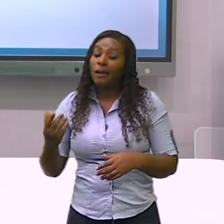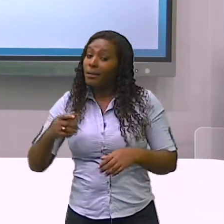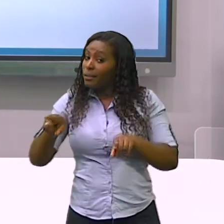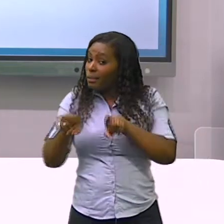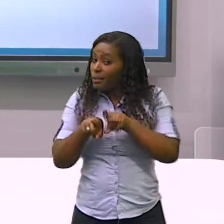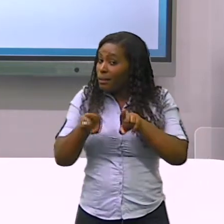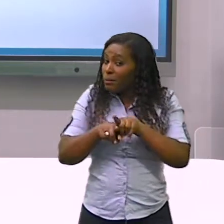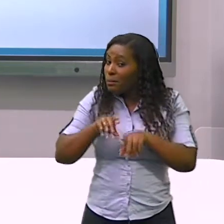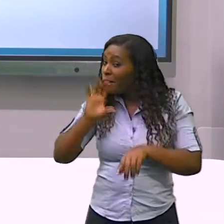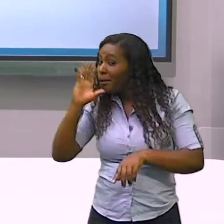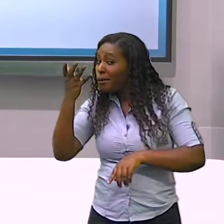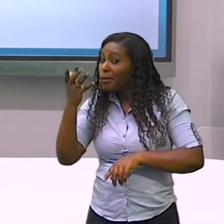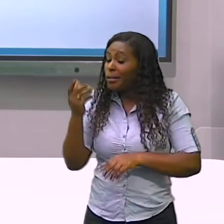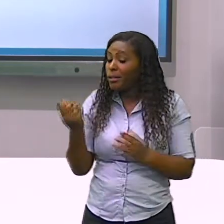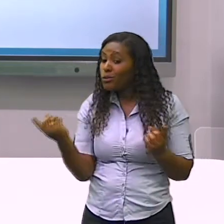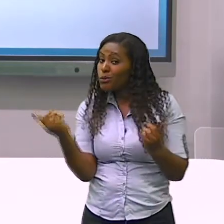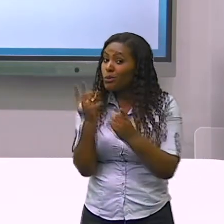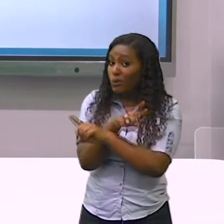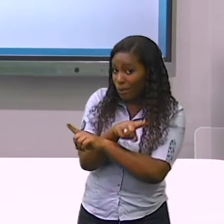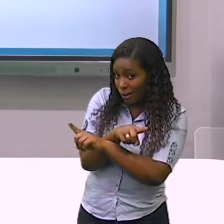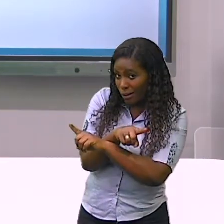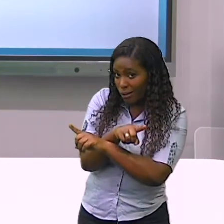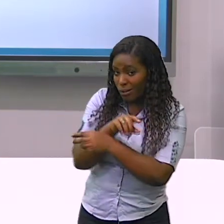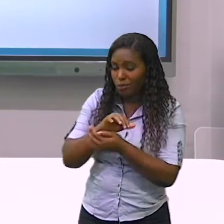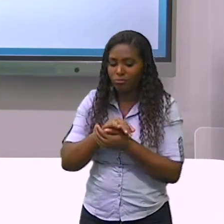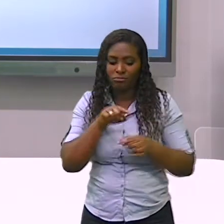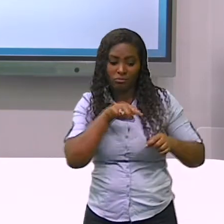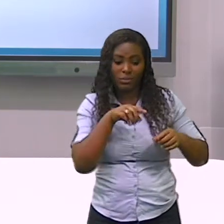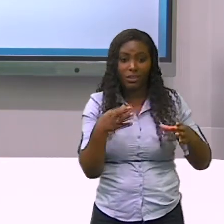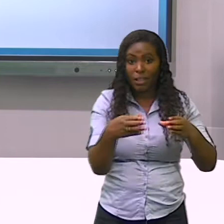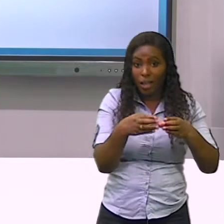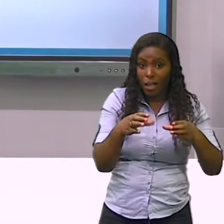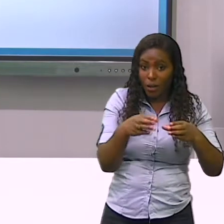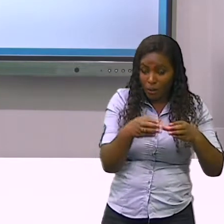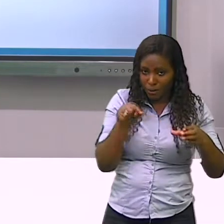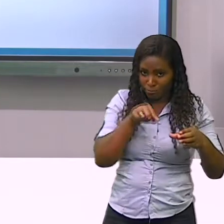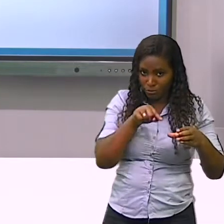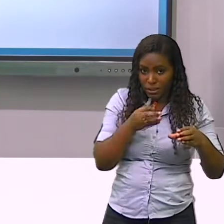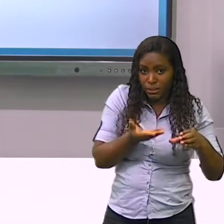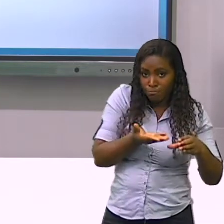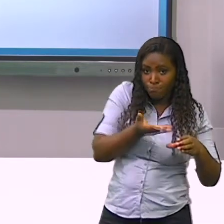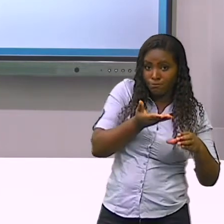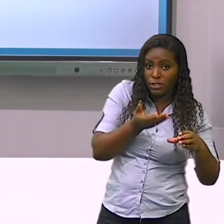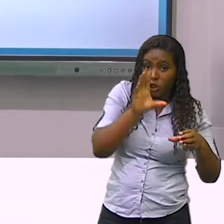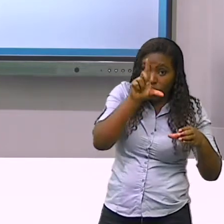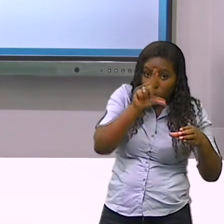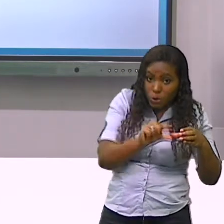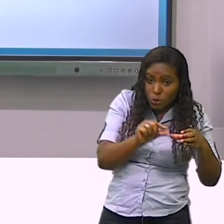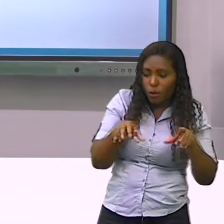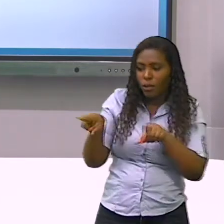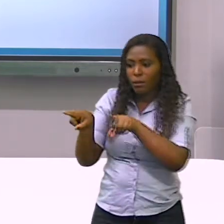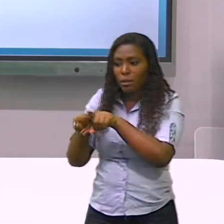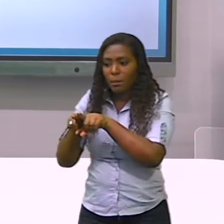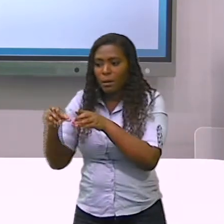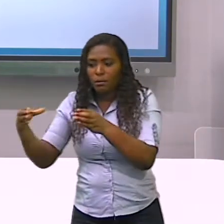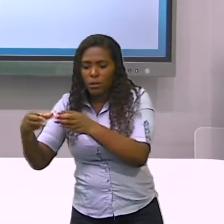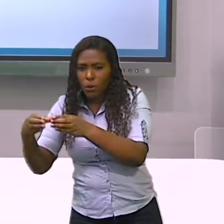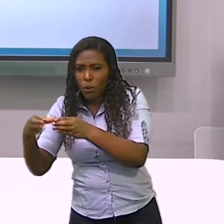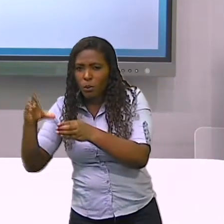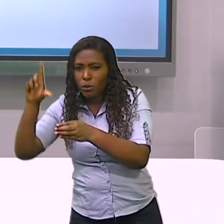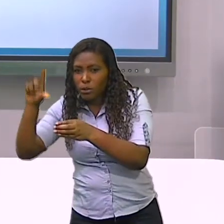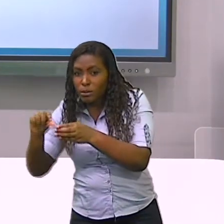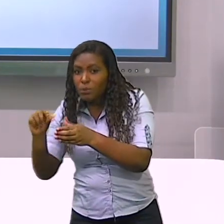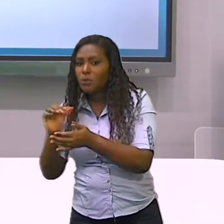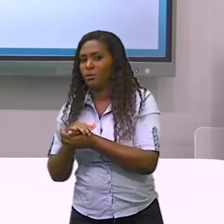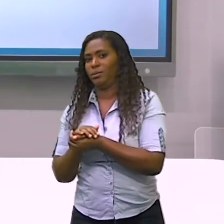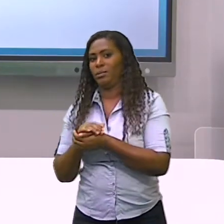pode acontecer o contrário, a grandeza pode diminuir e a outra também diminuir. Todas as duas são